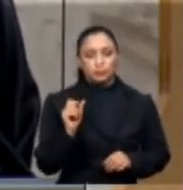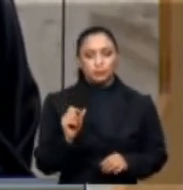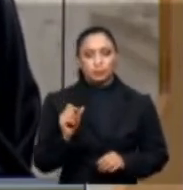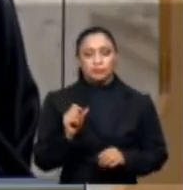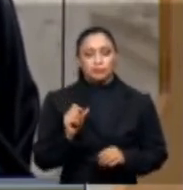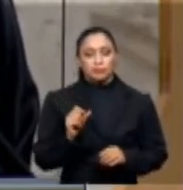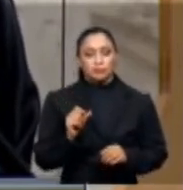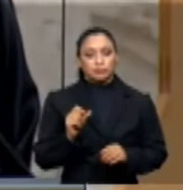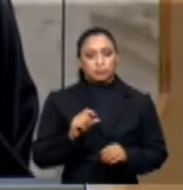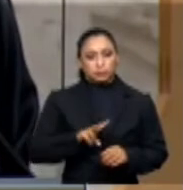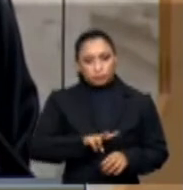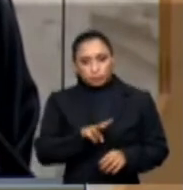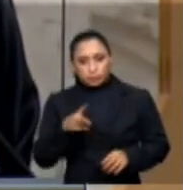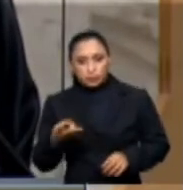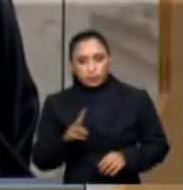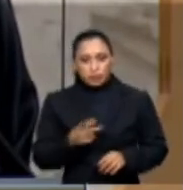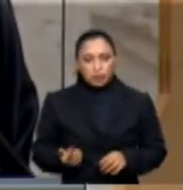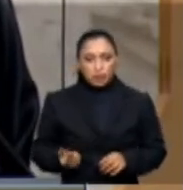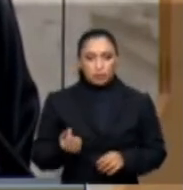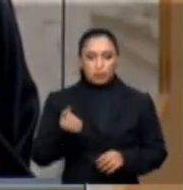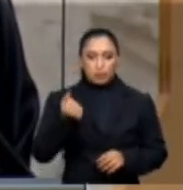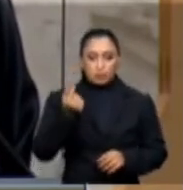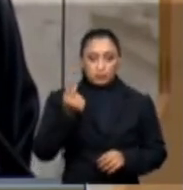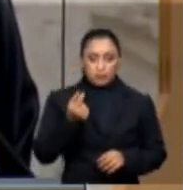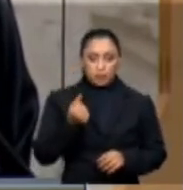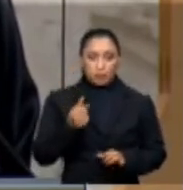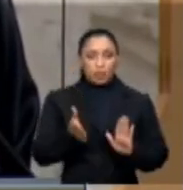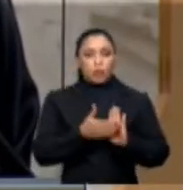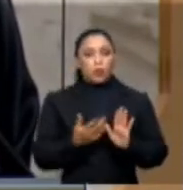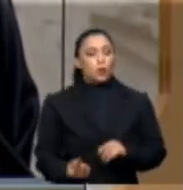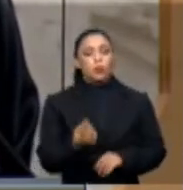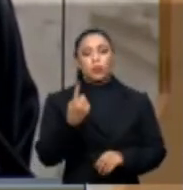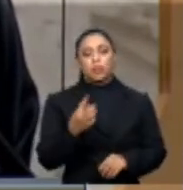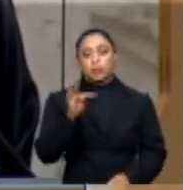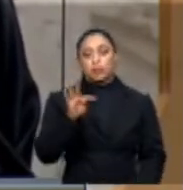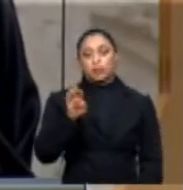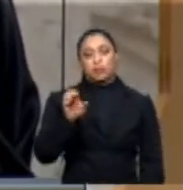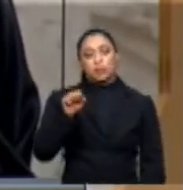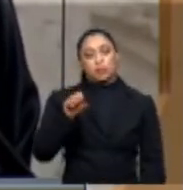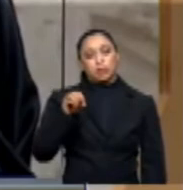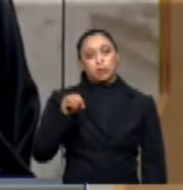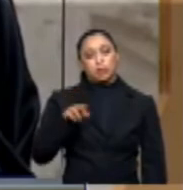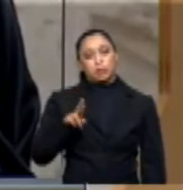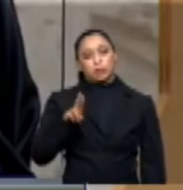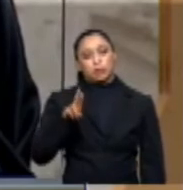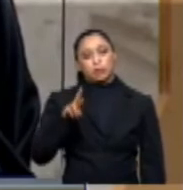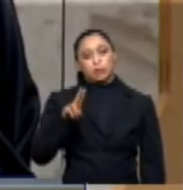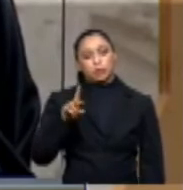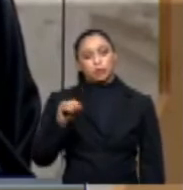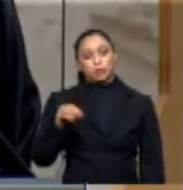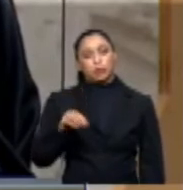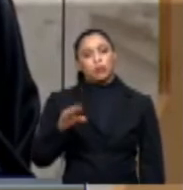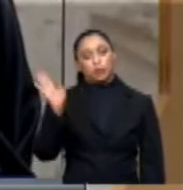com a transferência dos valores depositados para a cota única do Tesouro Nacional. Na